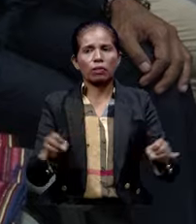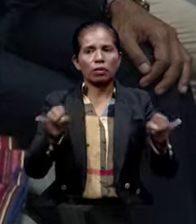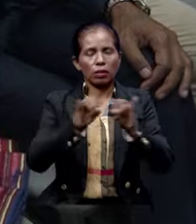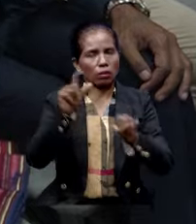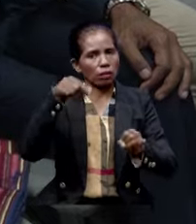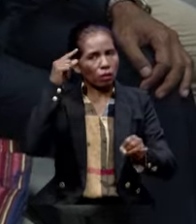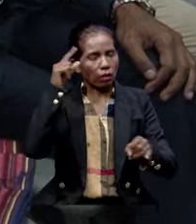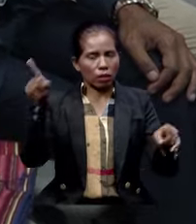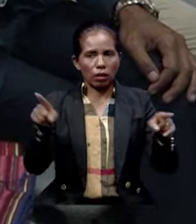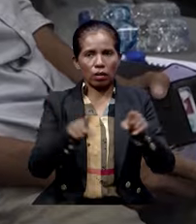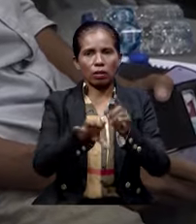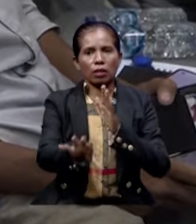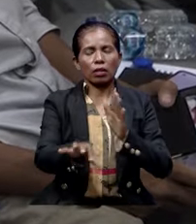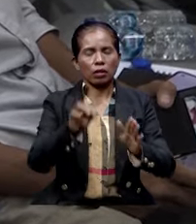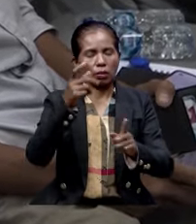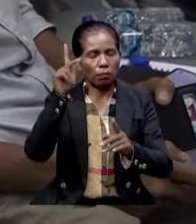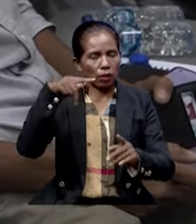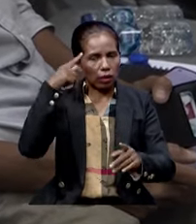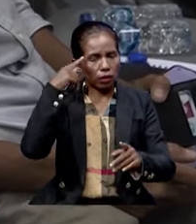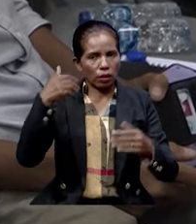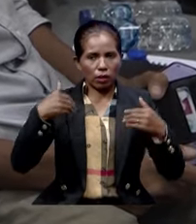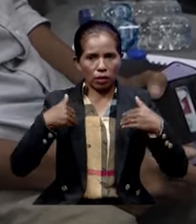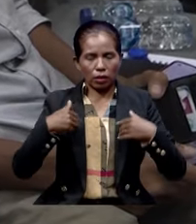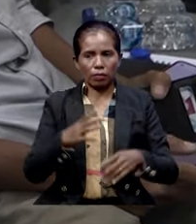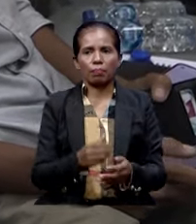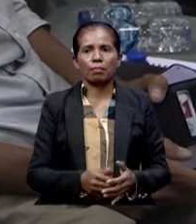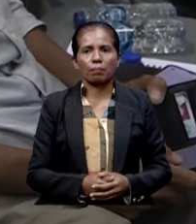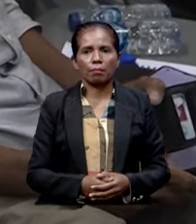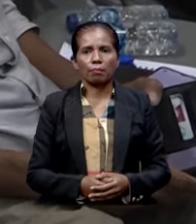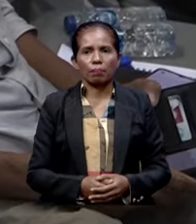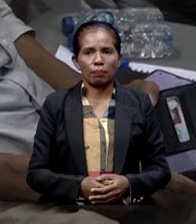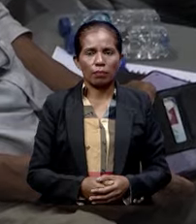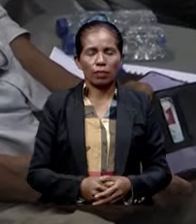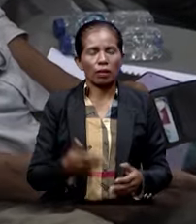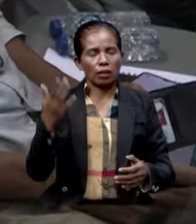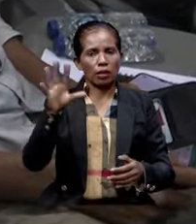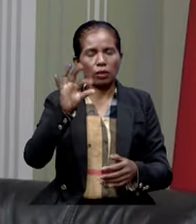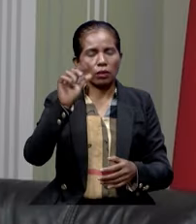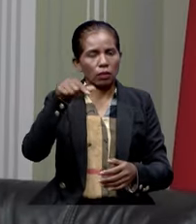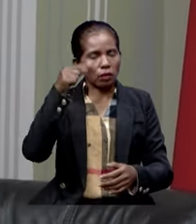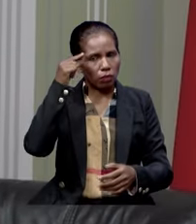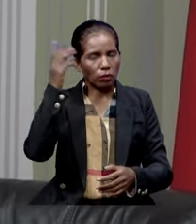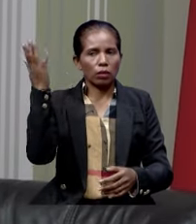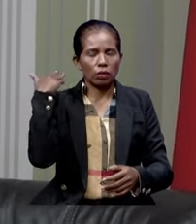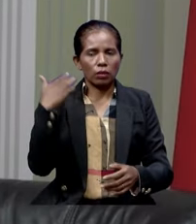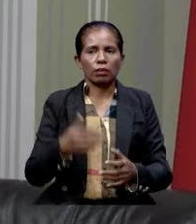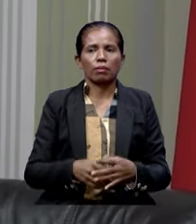Governo, a nessa nomeação política Nebe Iha Mandato. Iha oitavo governo, Iha governo Sira